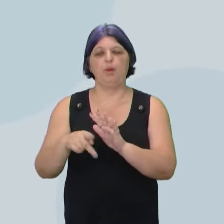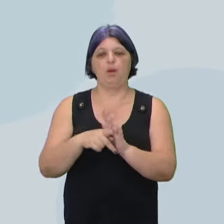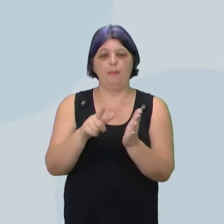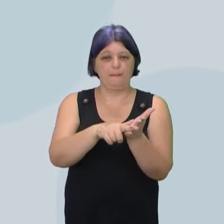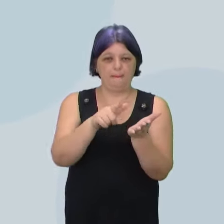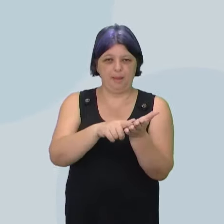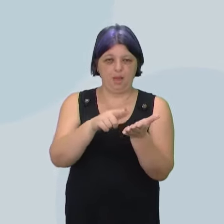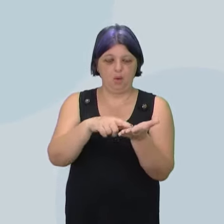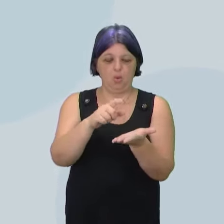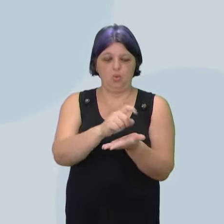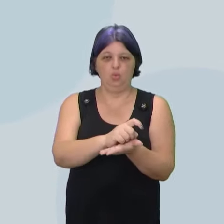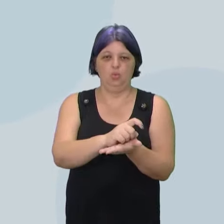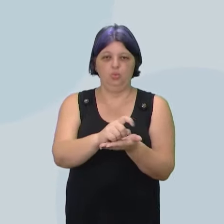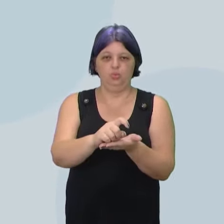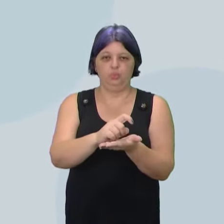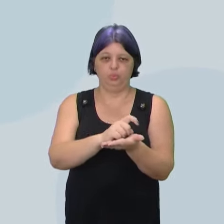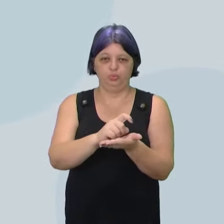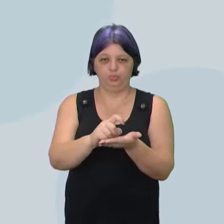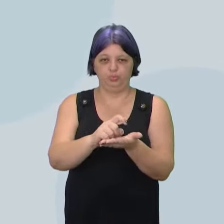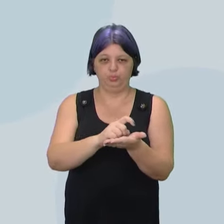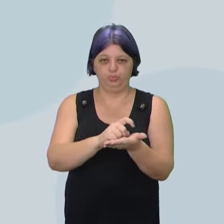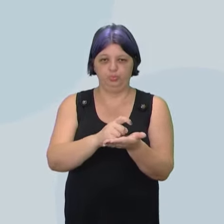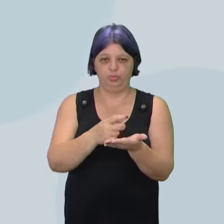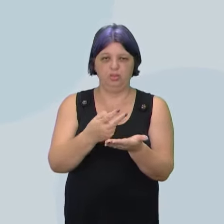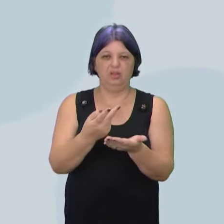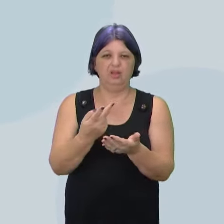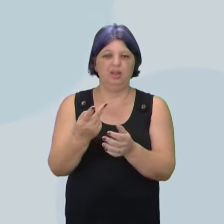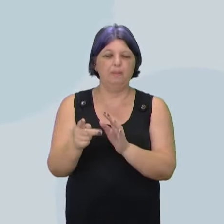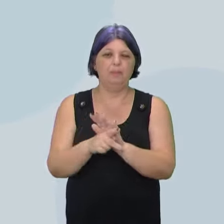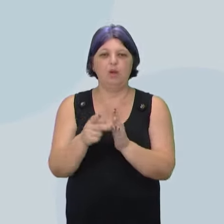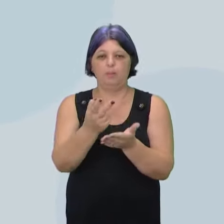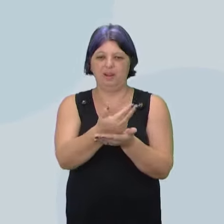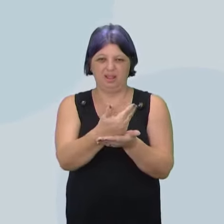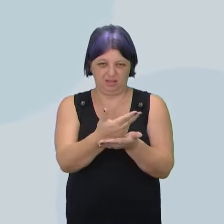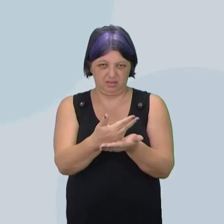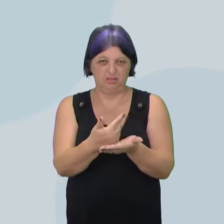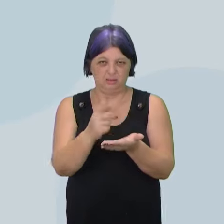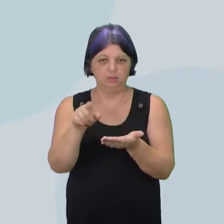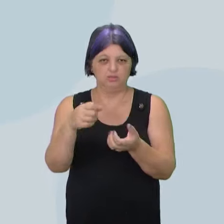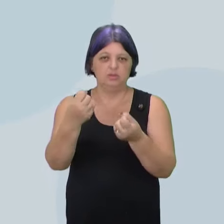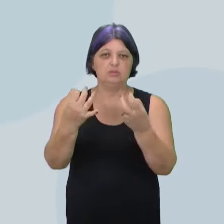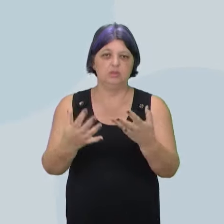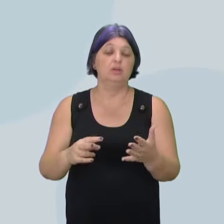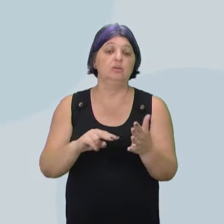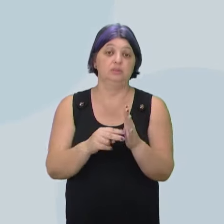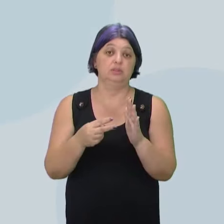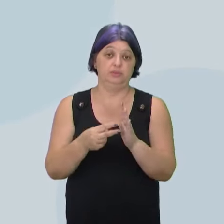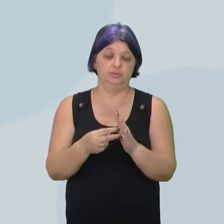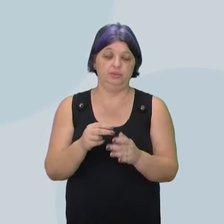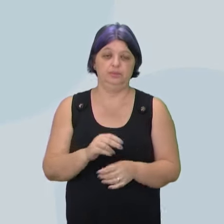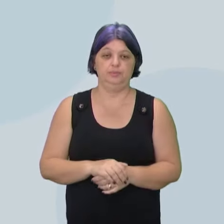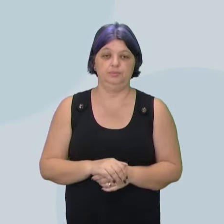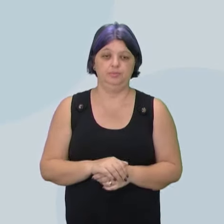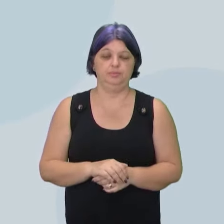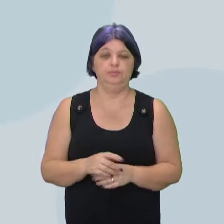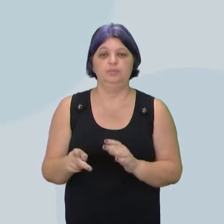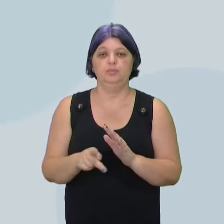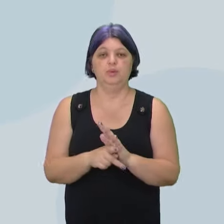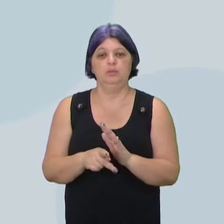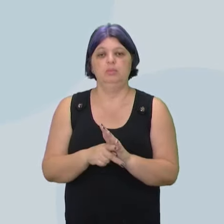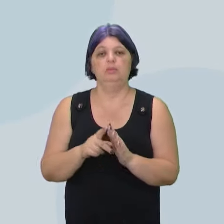aí, ó. Tem esses desenhos, né? Esses riscos que a gente vai explicar daqui a pouco o que que são. E aí, à medida